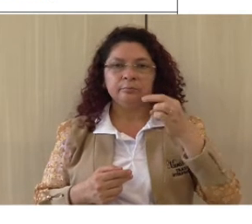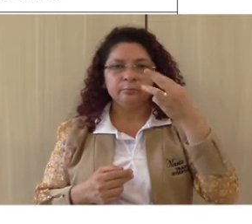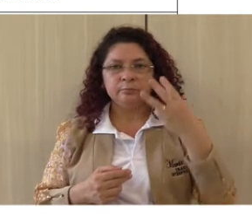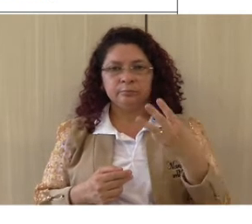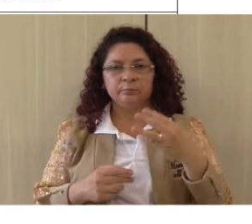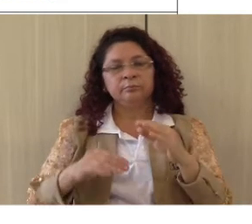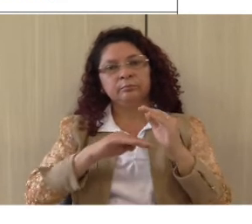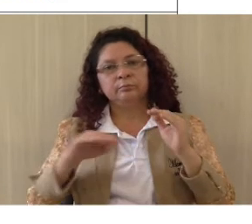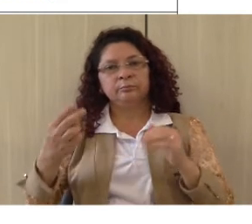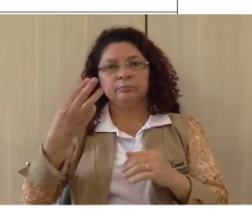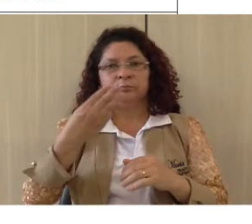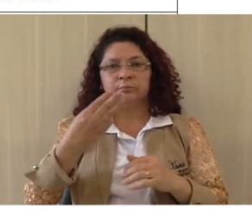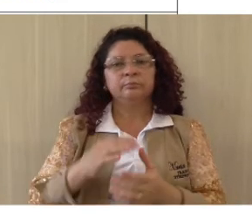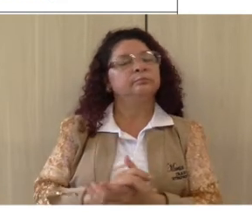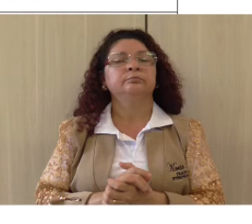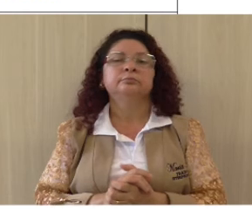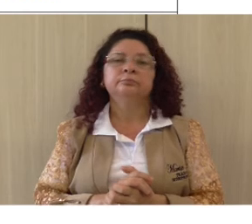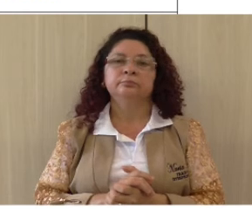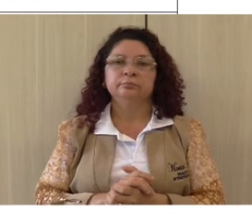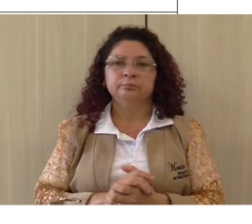MLP3 dividido por 3.